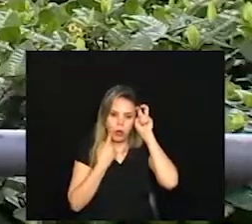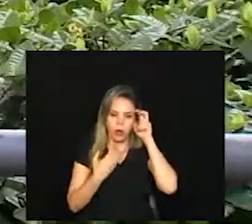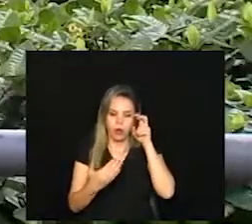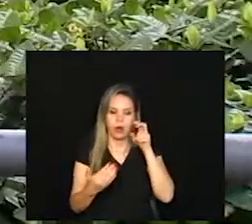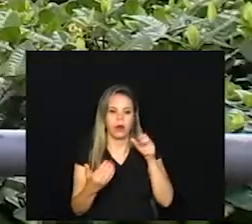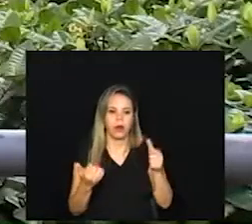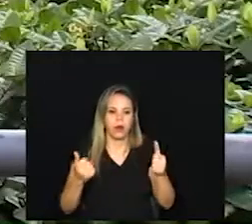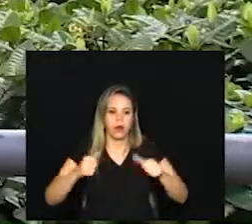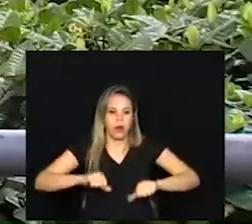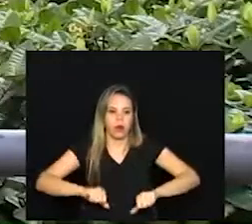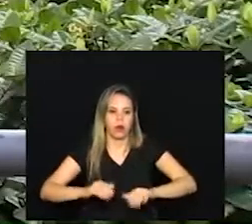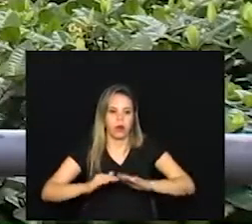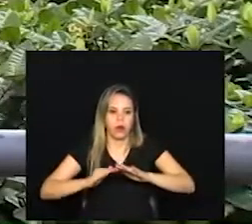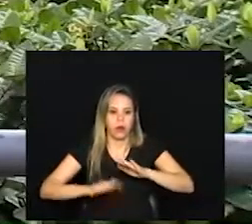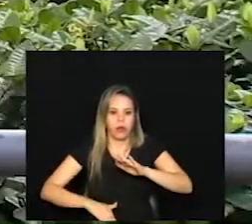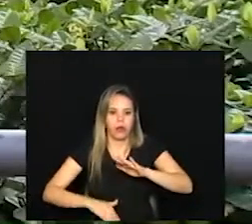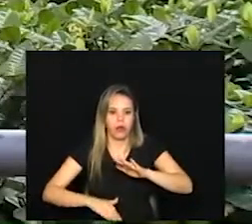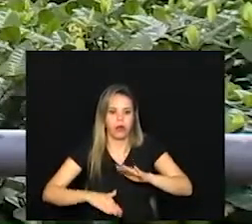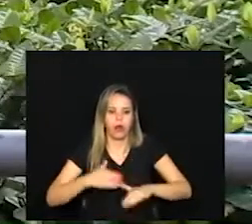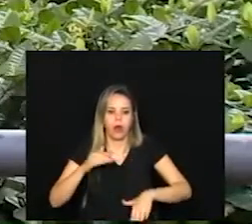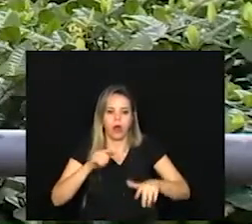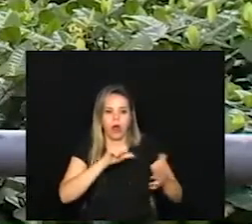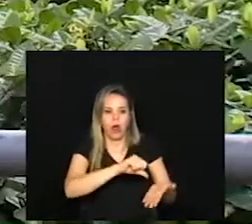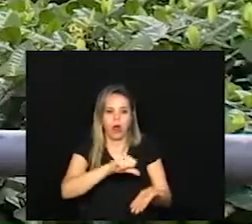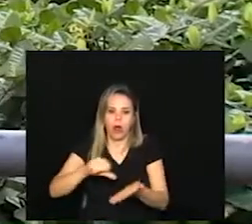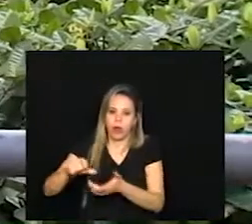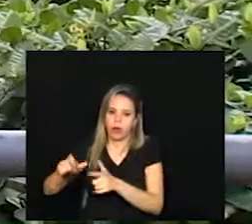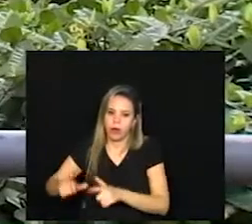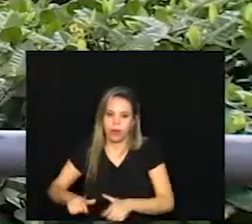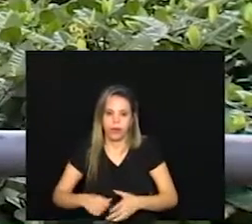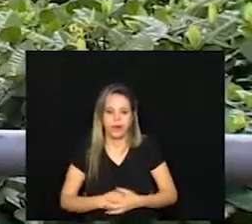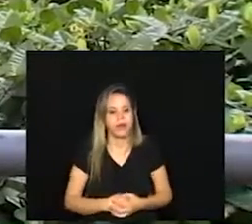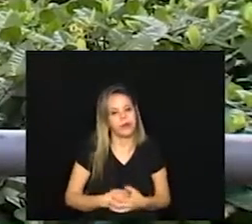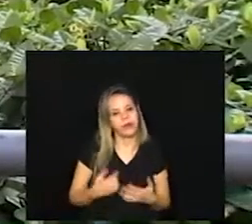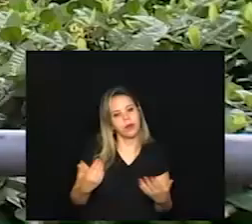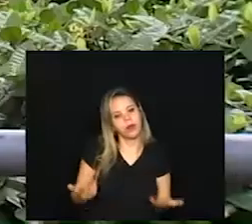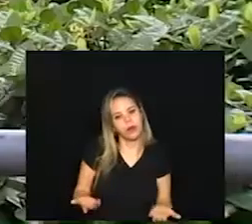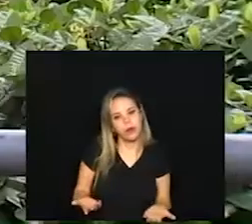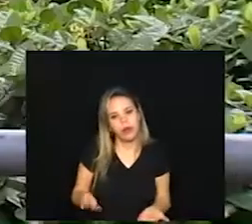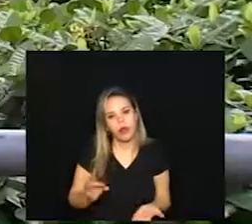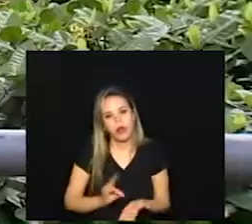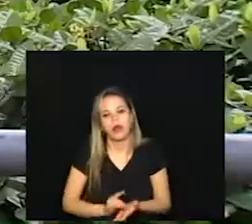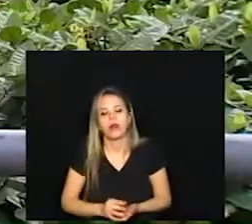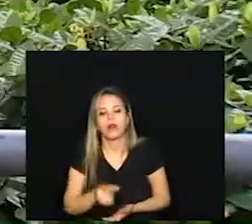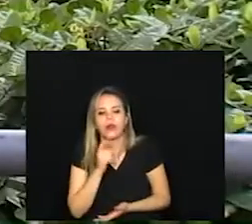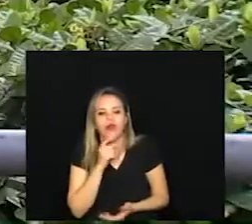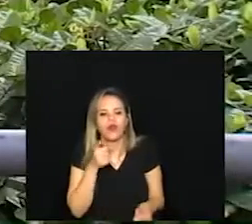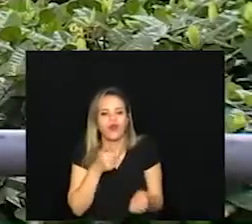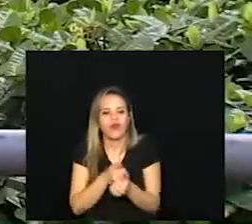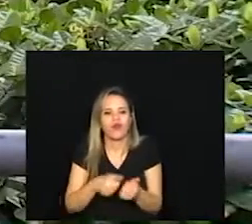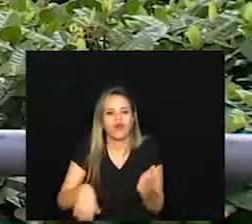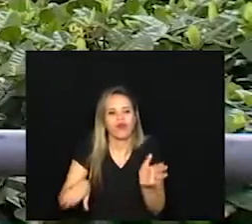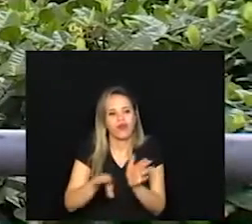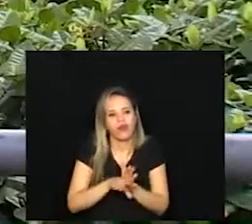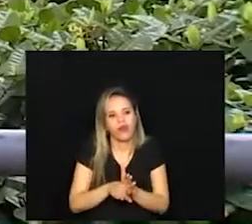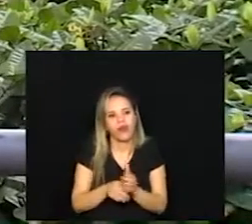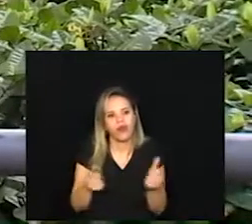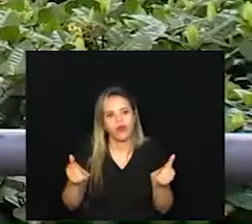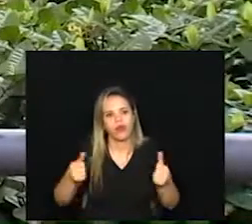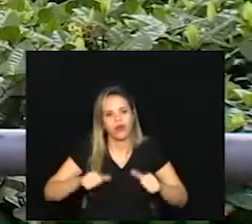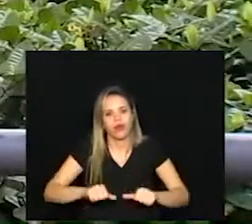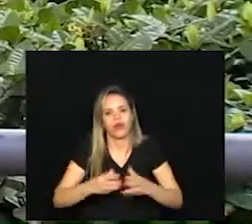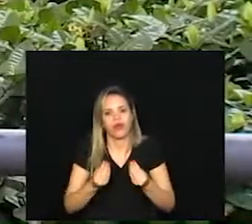podendo ficar um pouco abaixo disso em alguns pontos da região. Então, realmente, o frio vai chegar e vai chegar